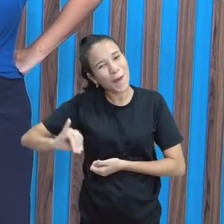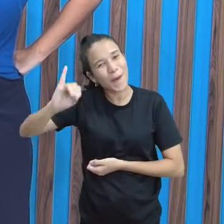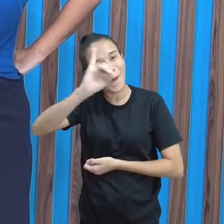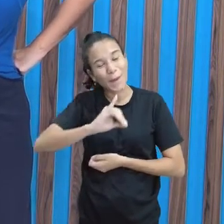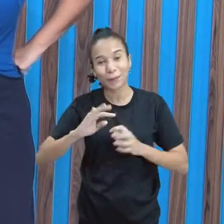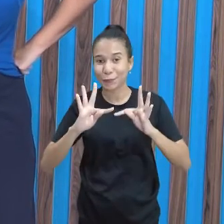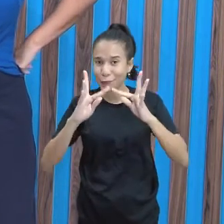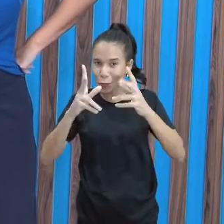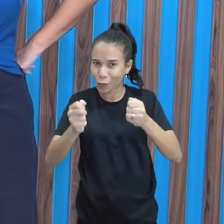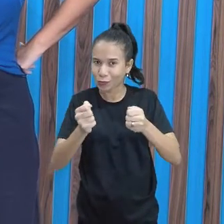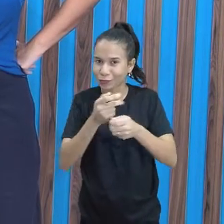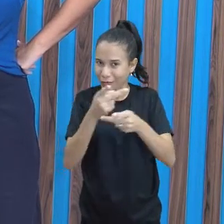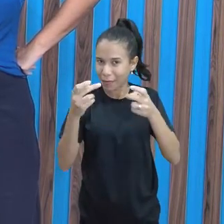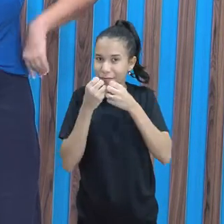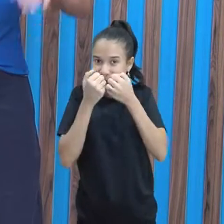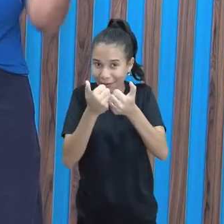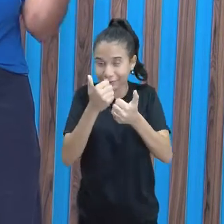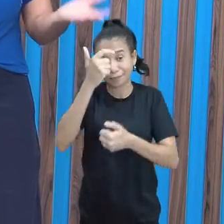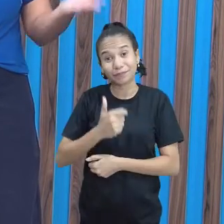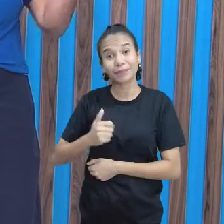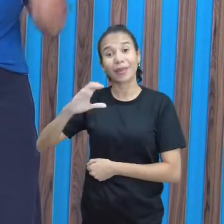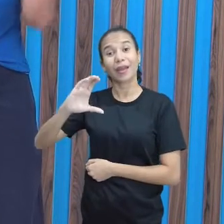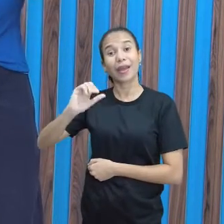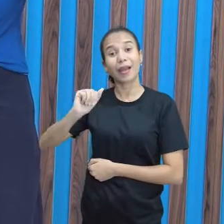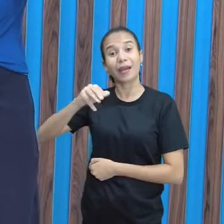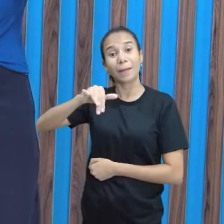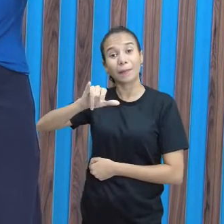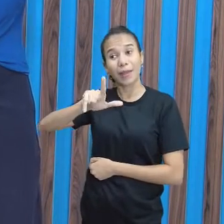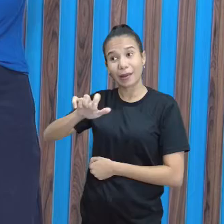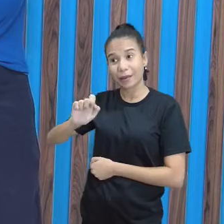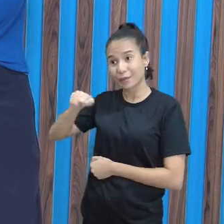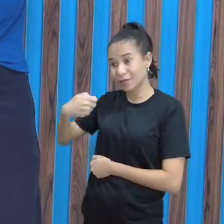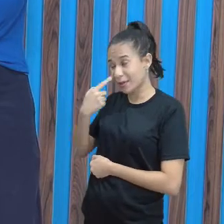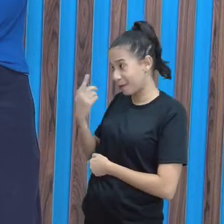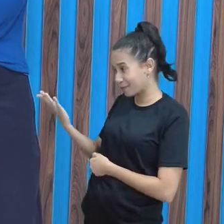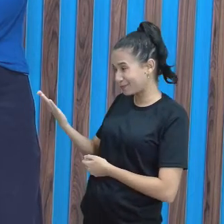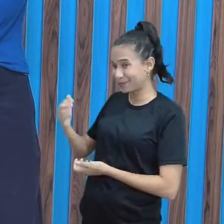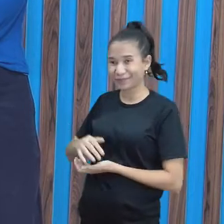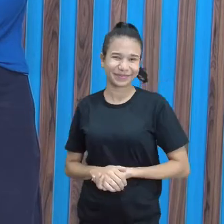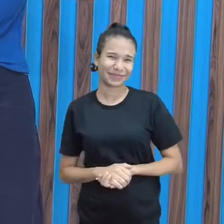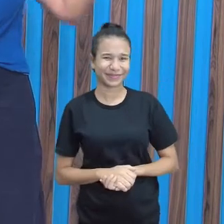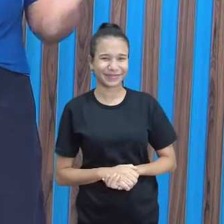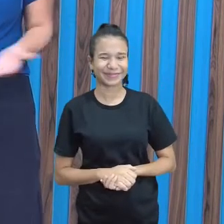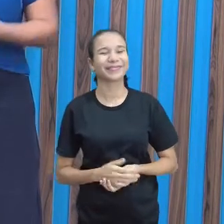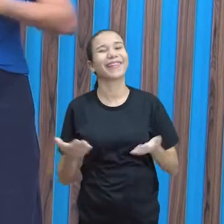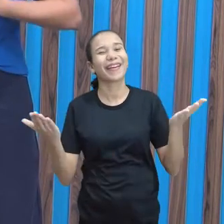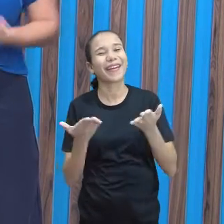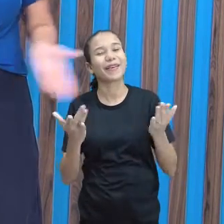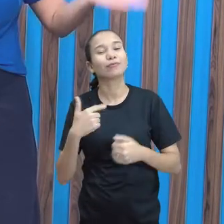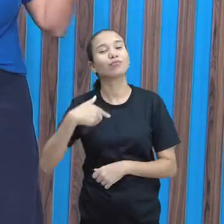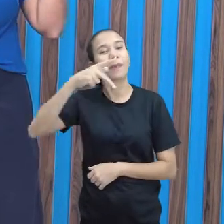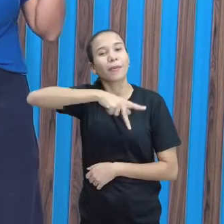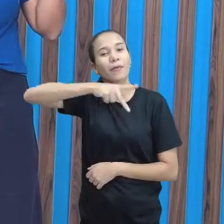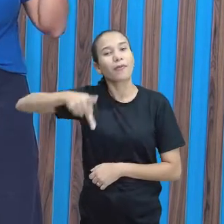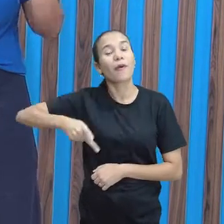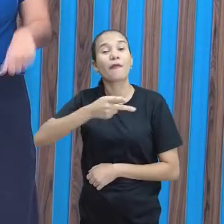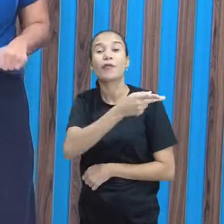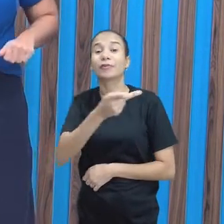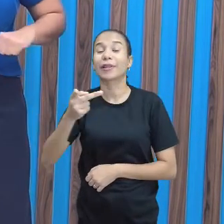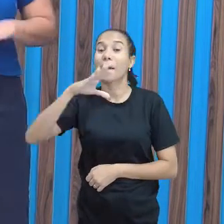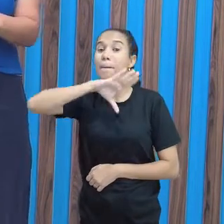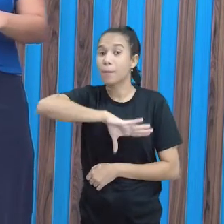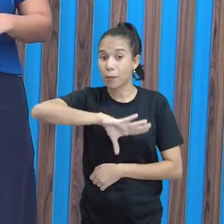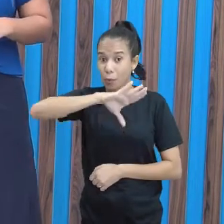Olá, meninas e meninos, tudo bem? Eu sou Camille Borba e este é o meu sinal. E hoje eu serei a professora de vocês de